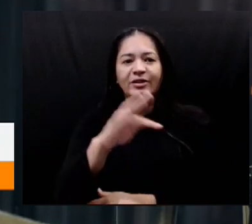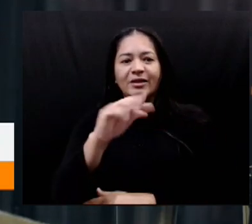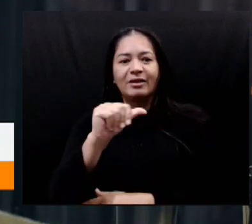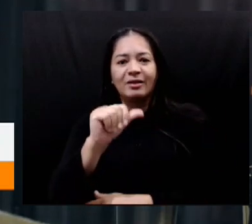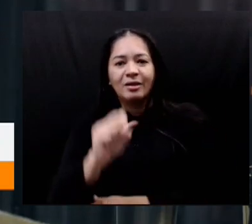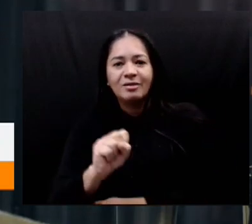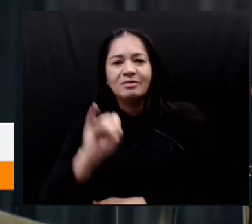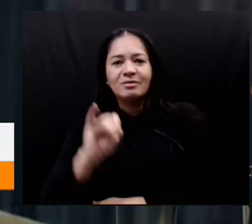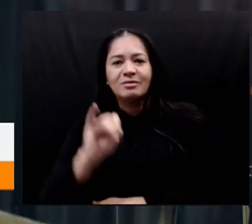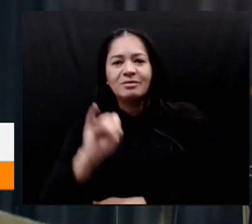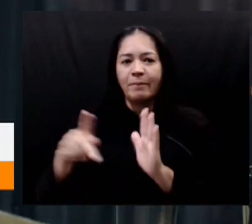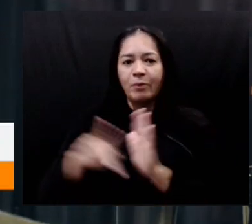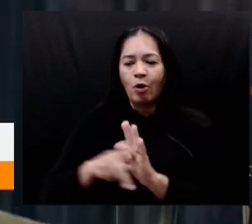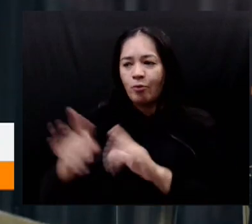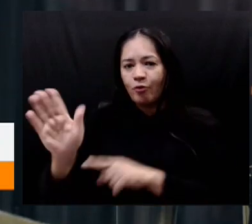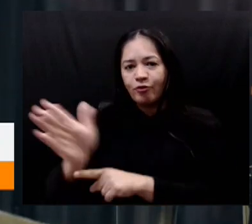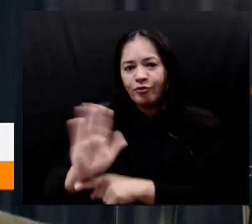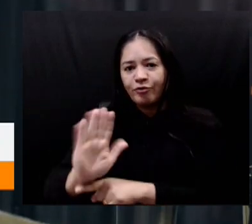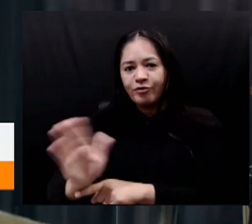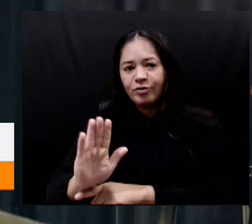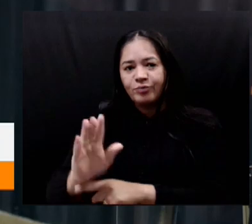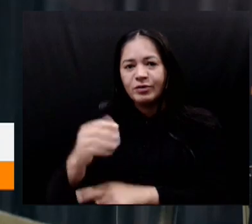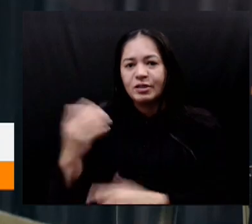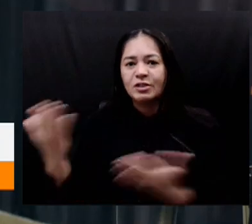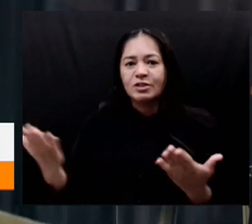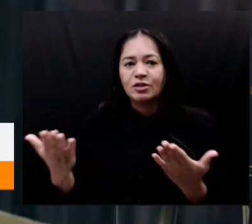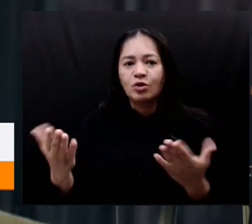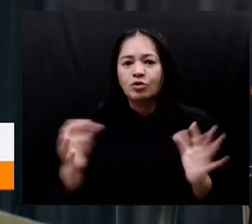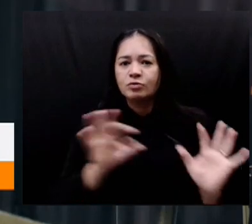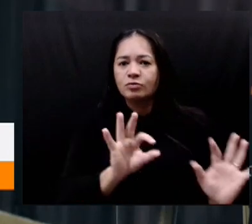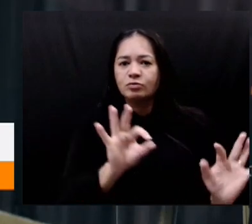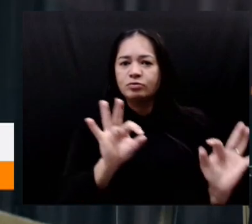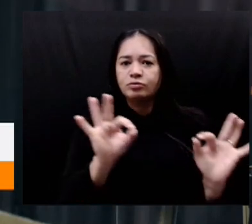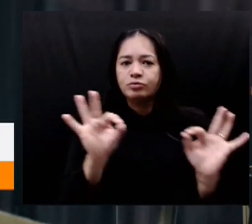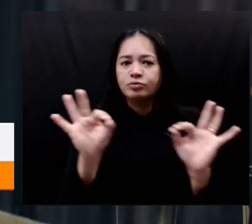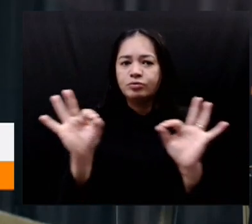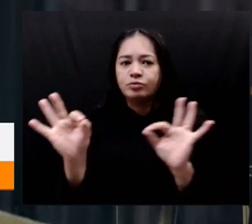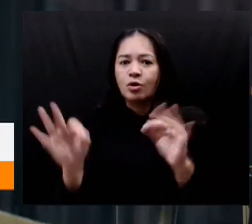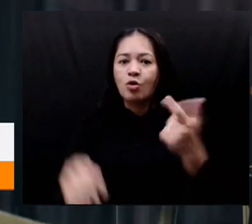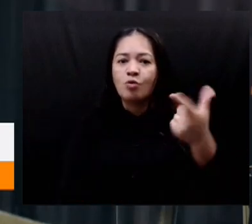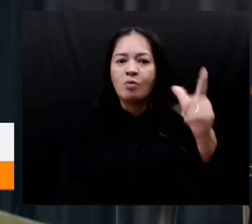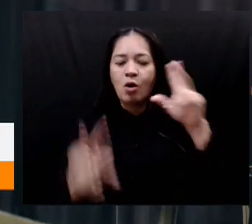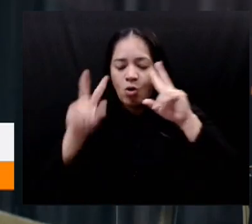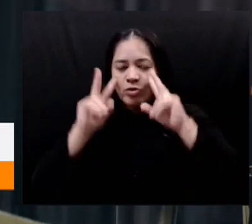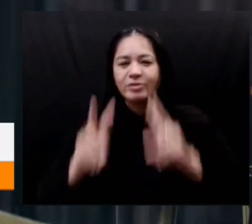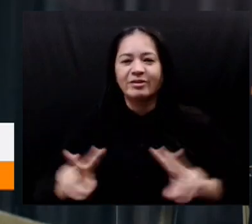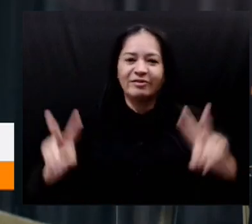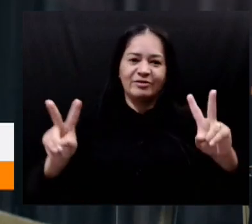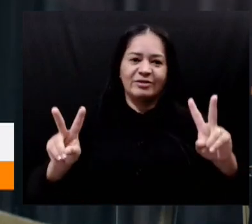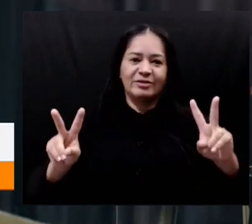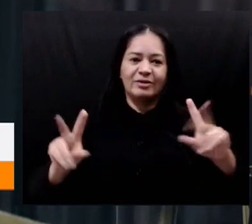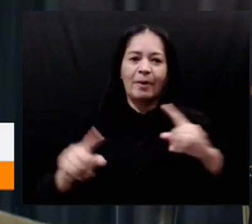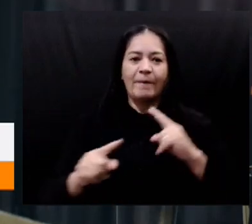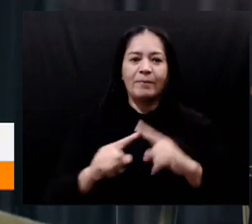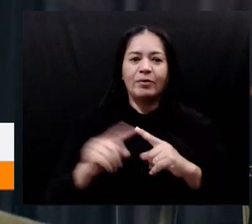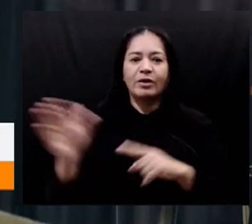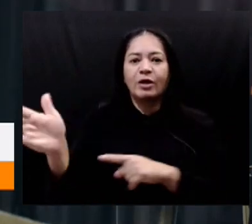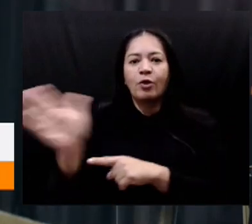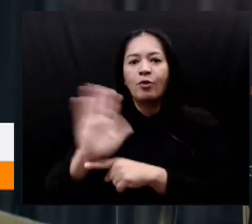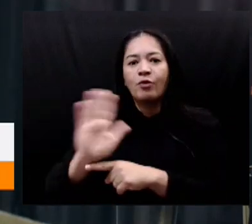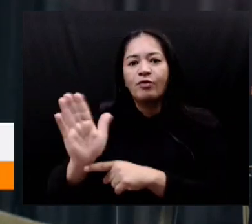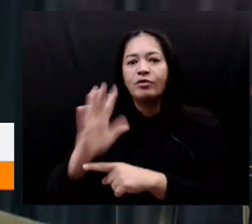gente pega e assiste Fantasia hoje, a gente tem uma outra visão, porque é um filme muito bonito, né?